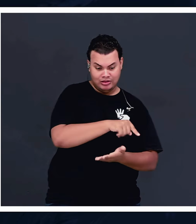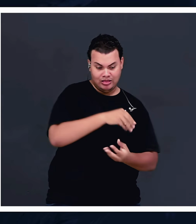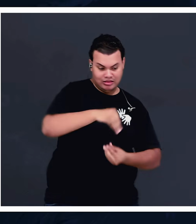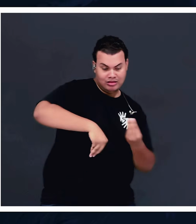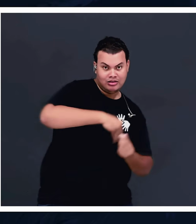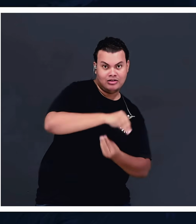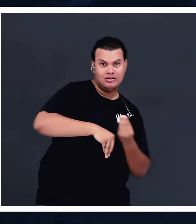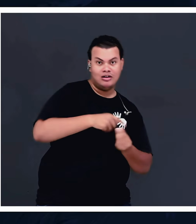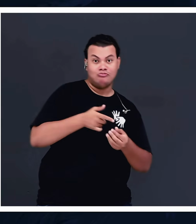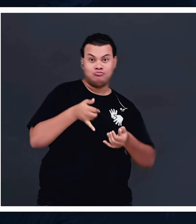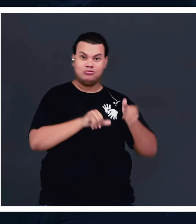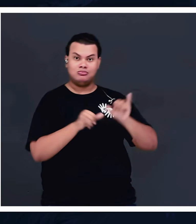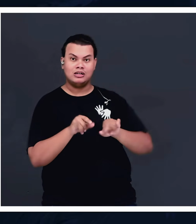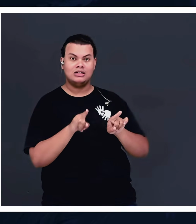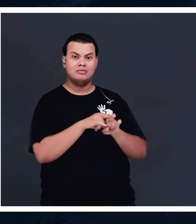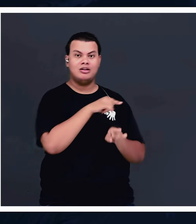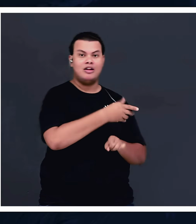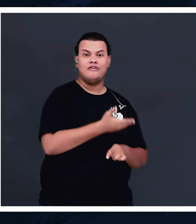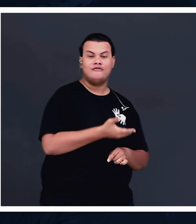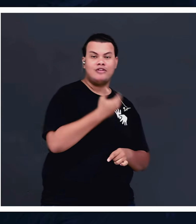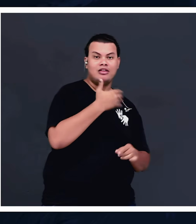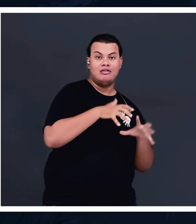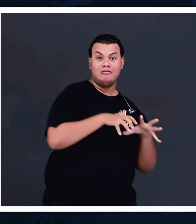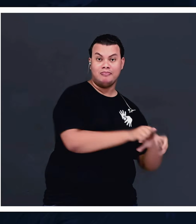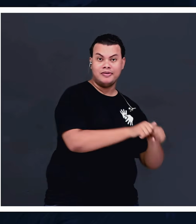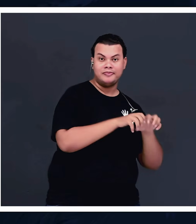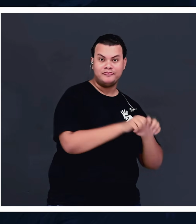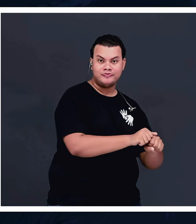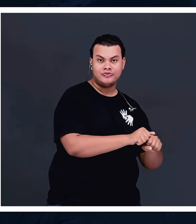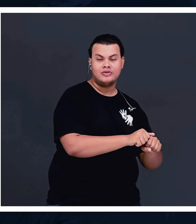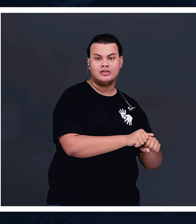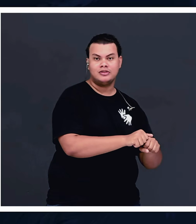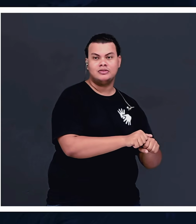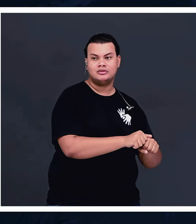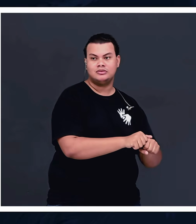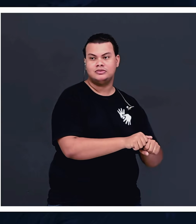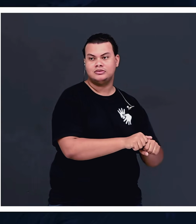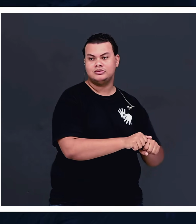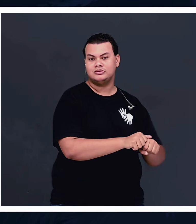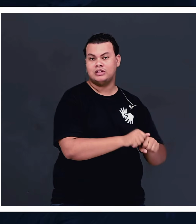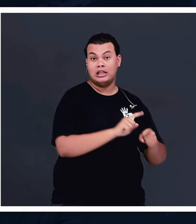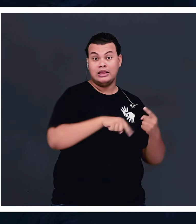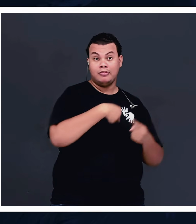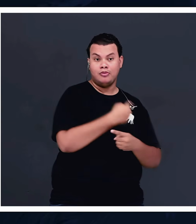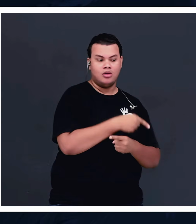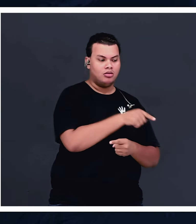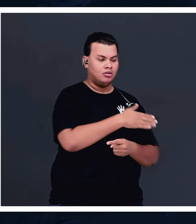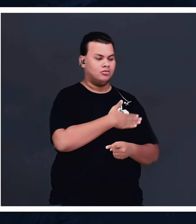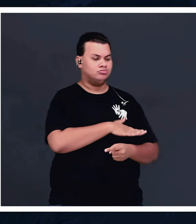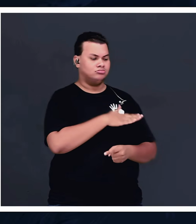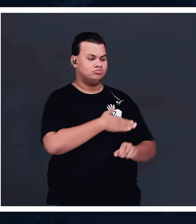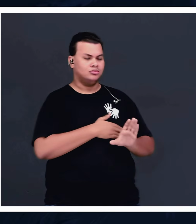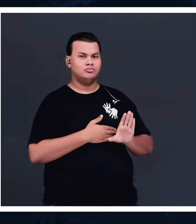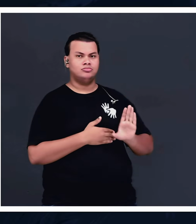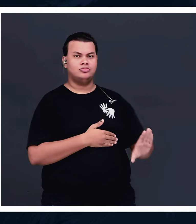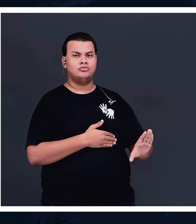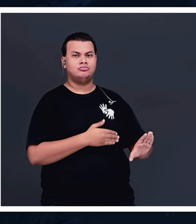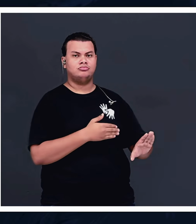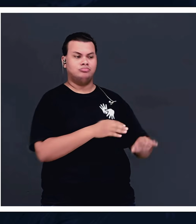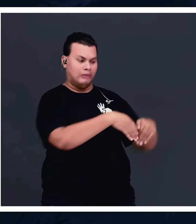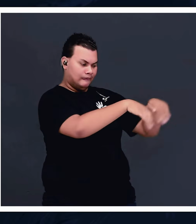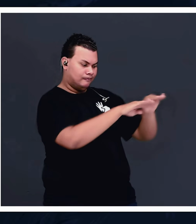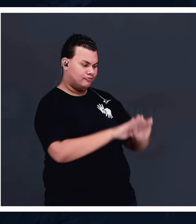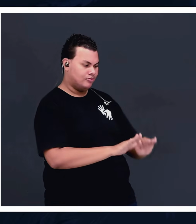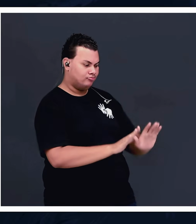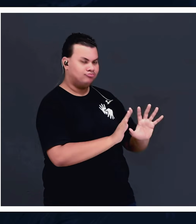fermento com a massa, com o trigo. E aí deixa descansar. Aí quando você